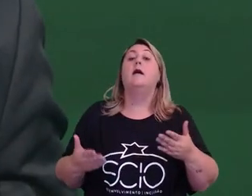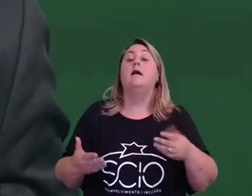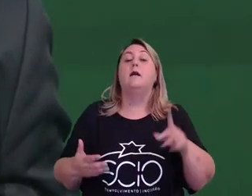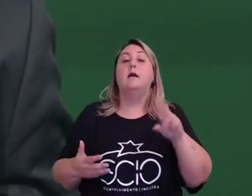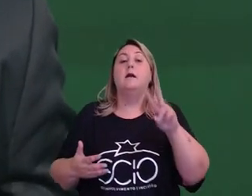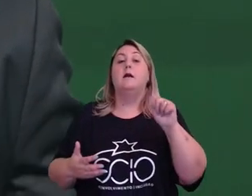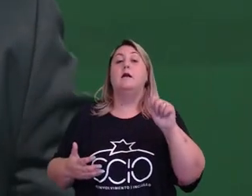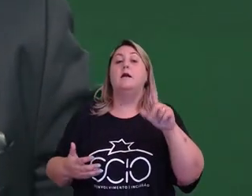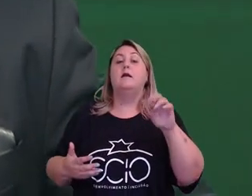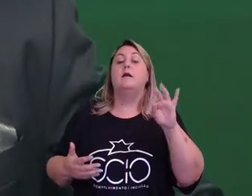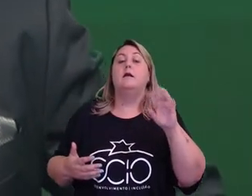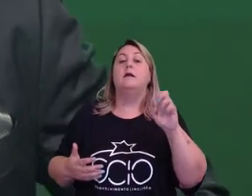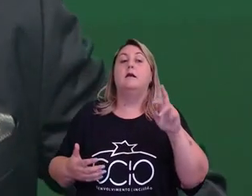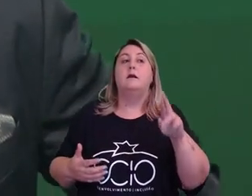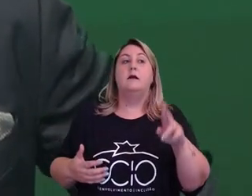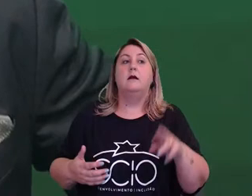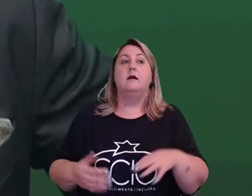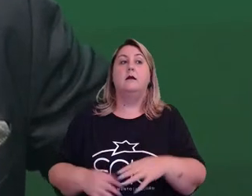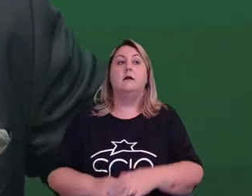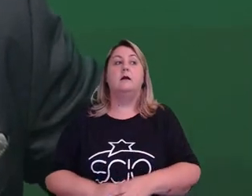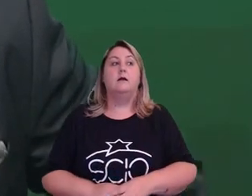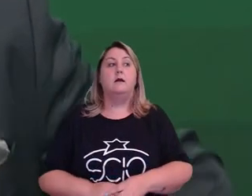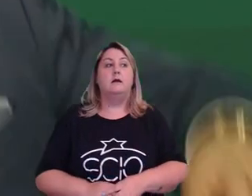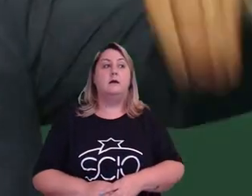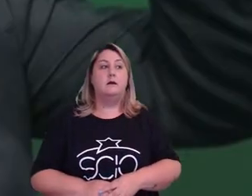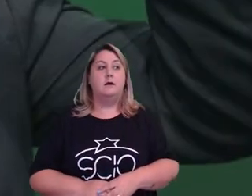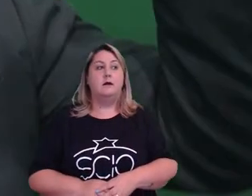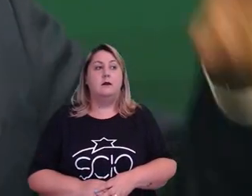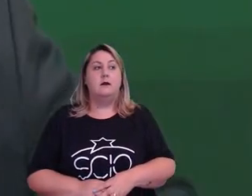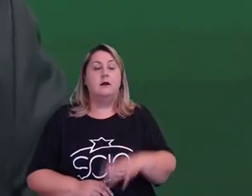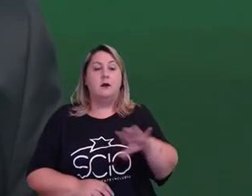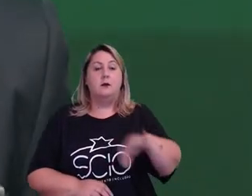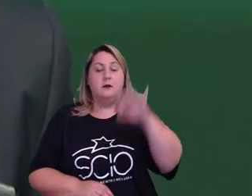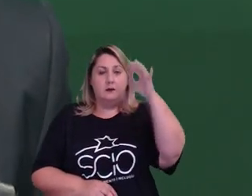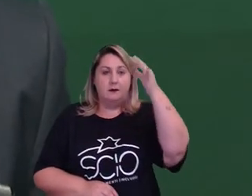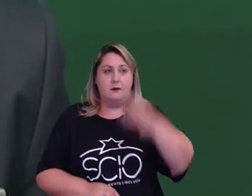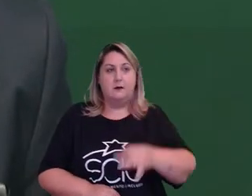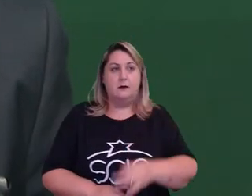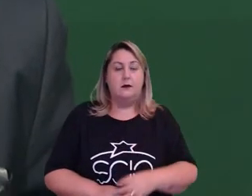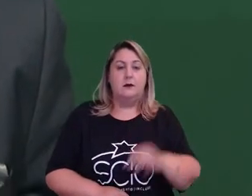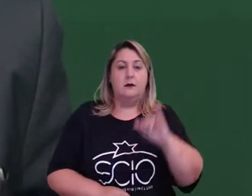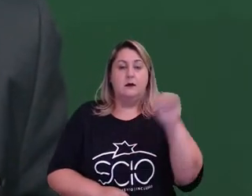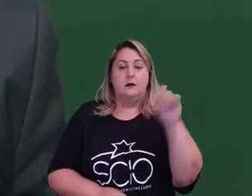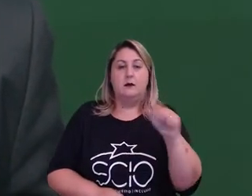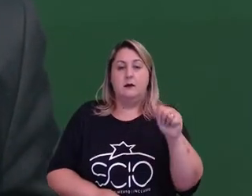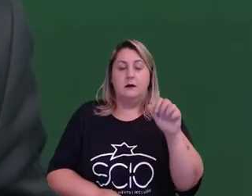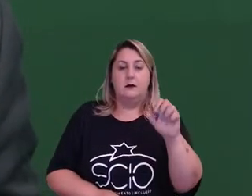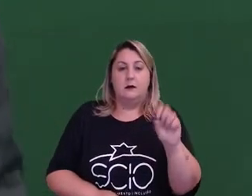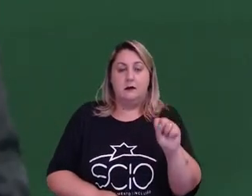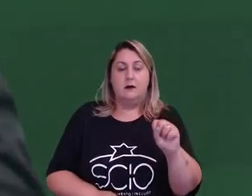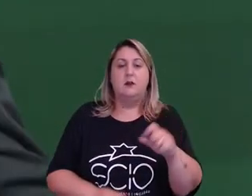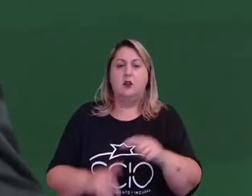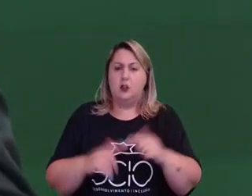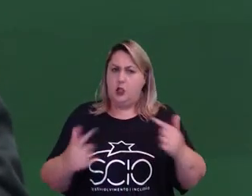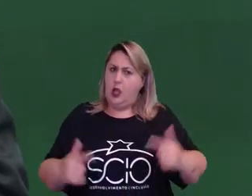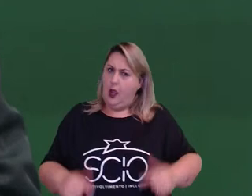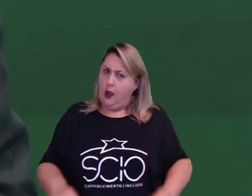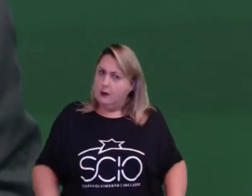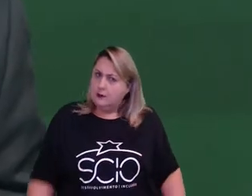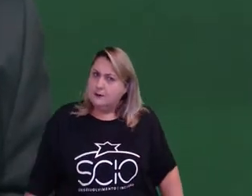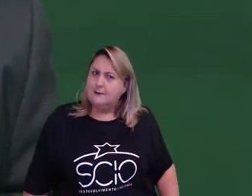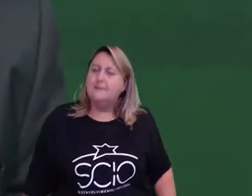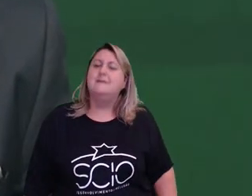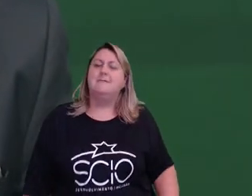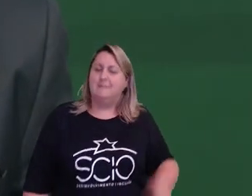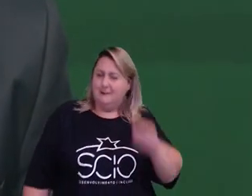O Walter ganhou, a galera tá gritando que é marmelada. Será que foi? Não foi não, né? Eu puxei certinho. Deixa eu ver a Isa, sortudo. É isso aí, Isa,